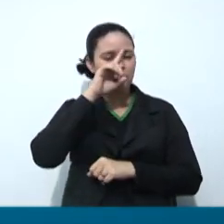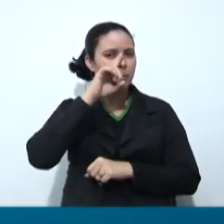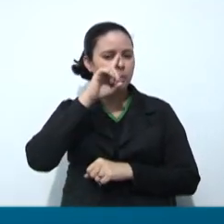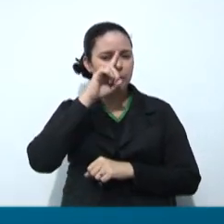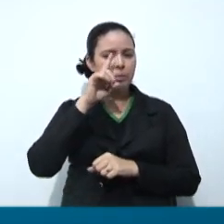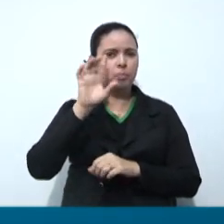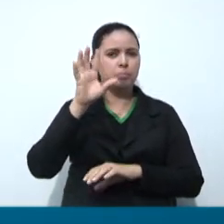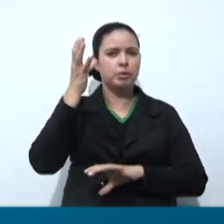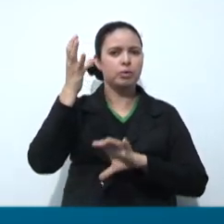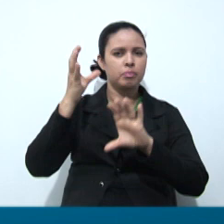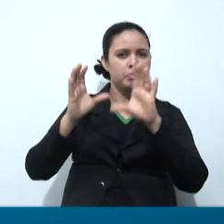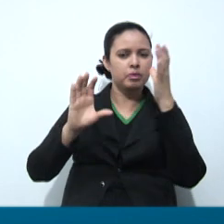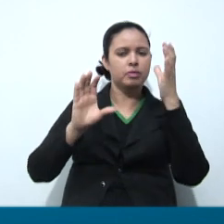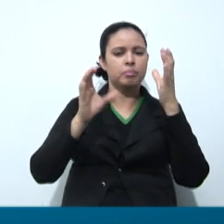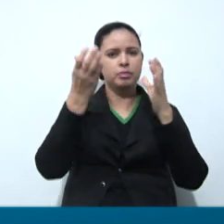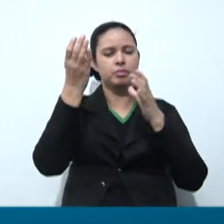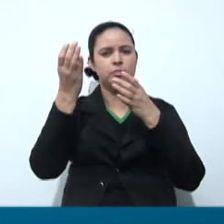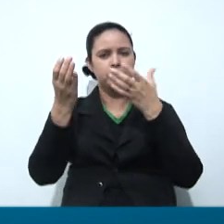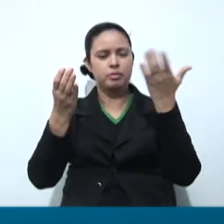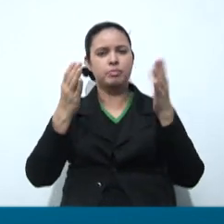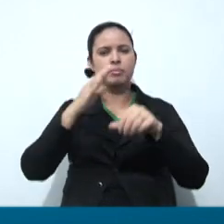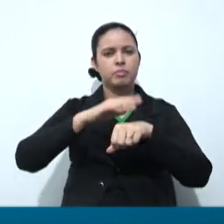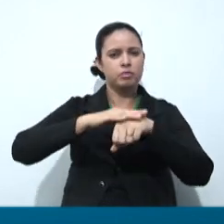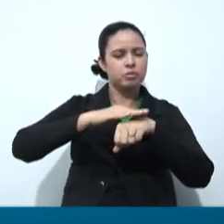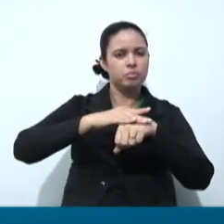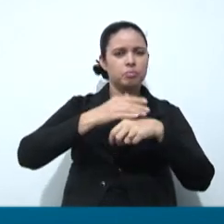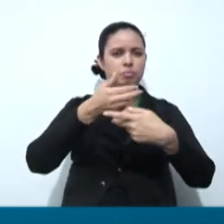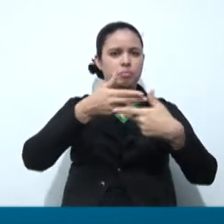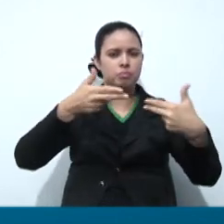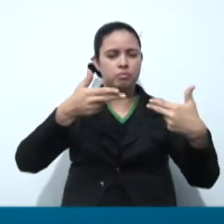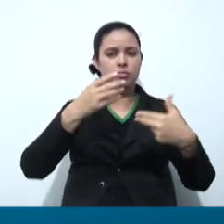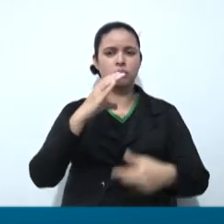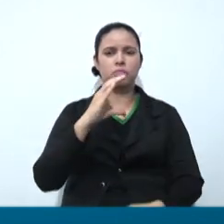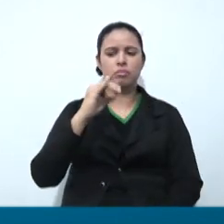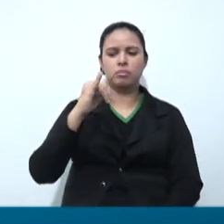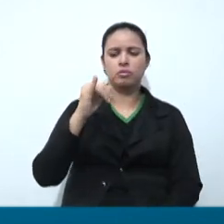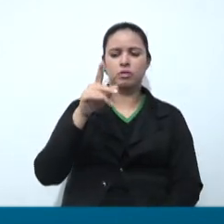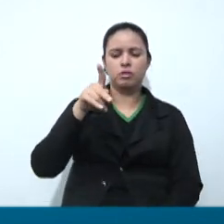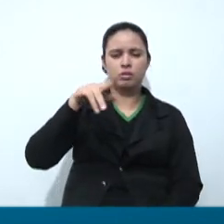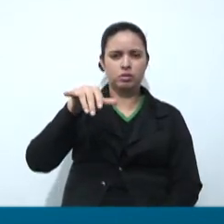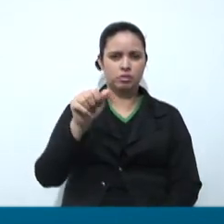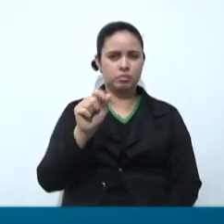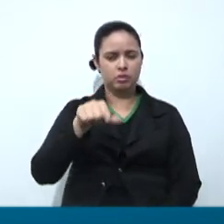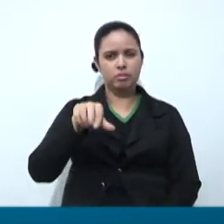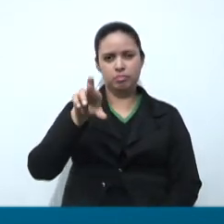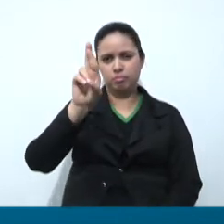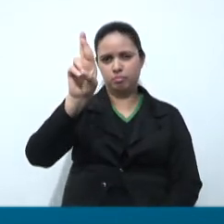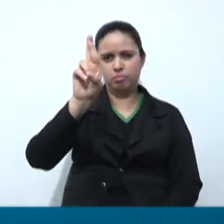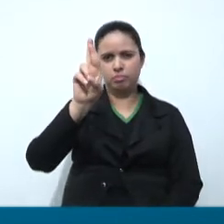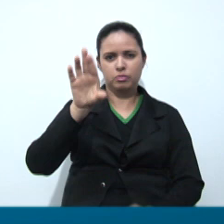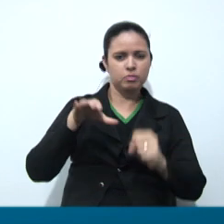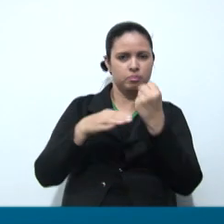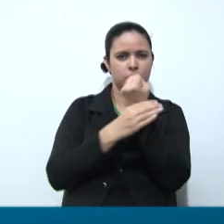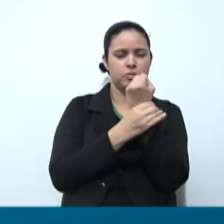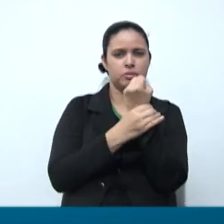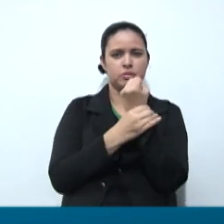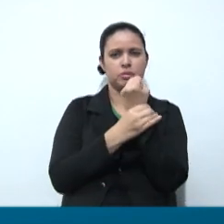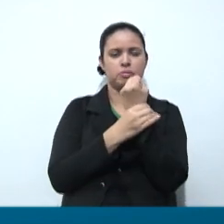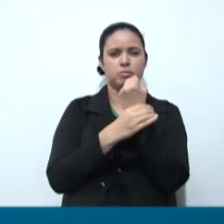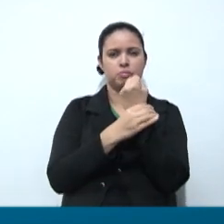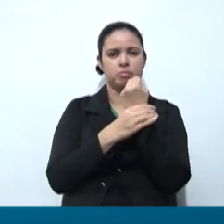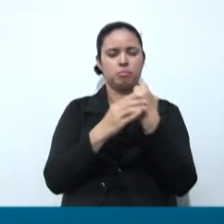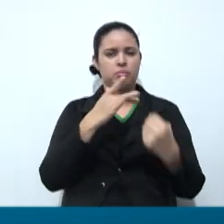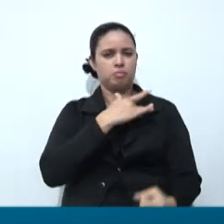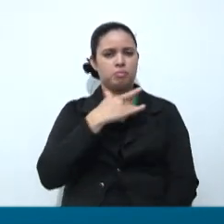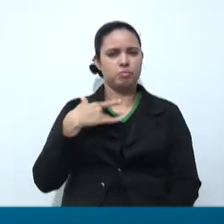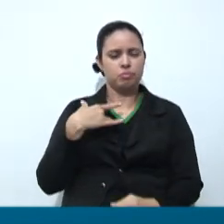gerar acidentes e doenças do trabalho, a CIPA é responsável por criar mecanismos que proporcionem condições de trabalho seguras